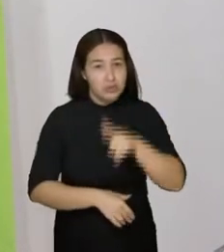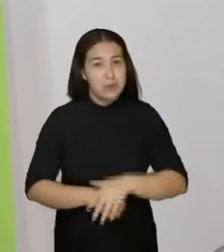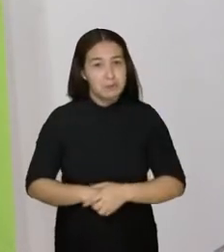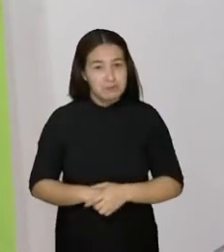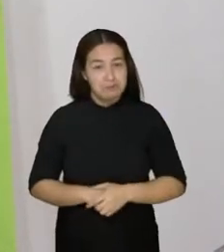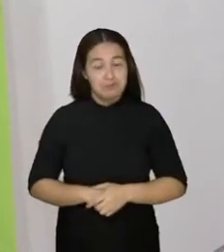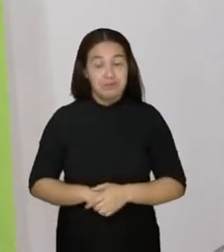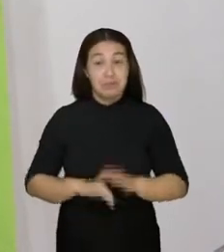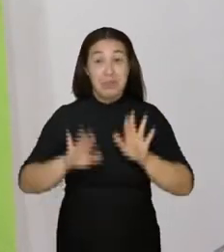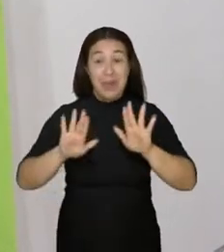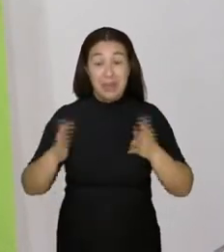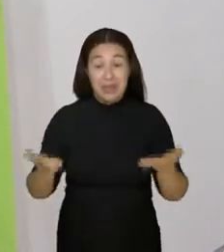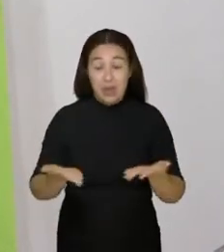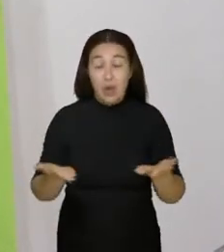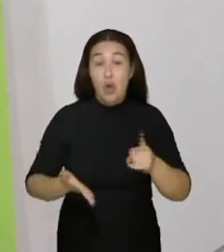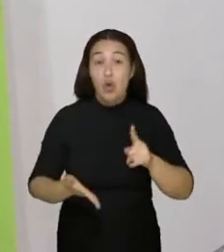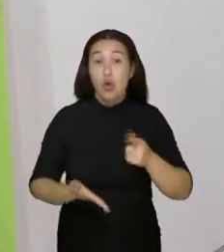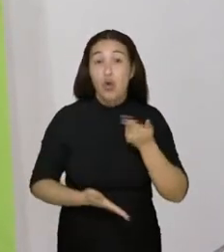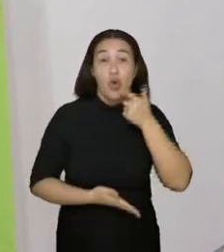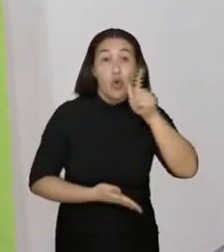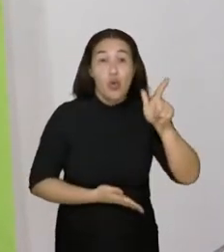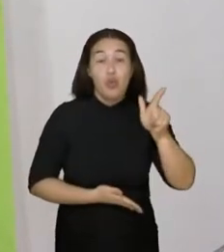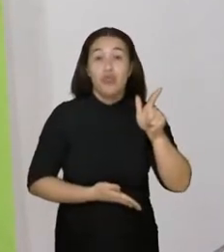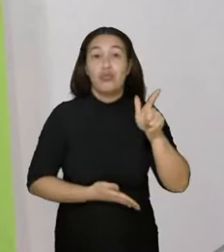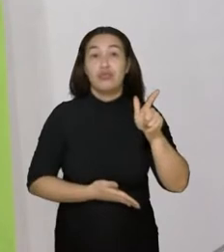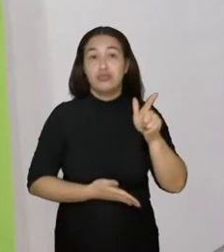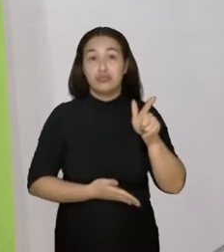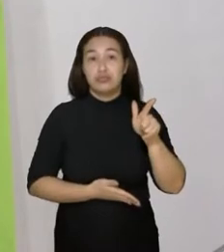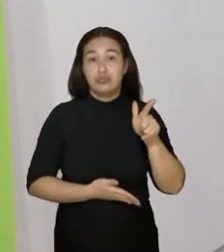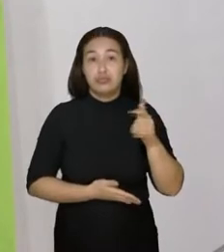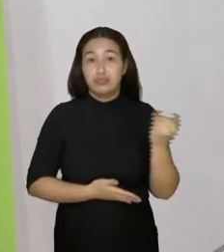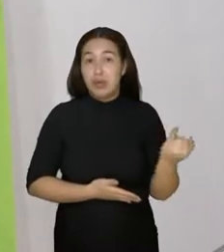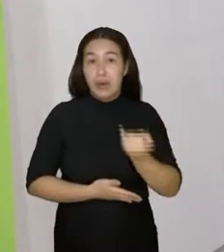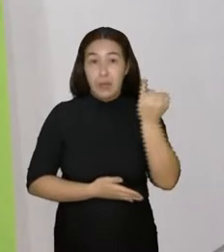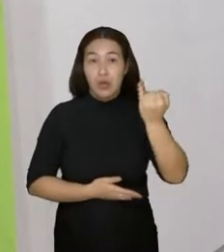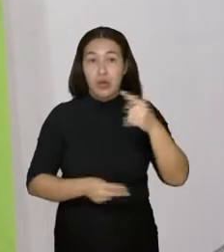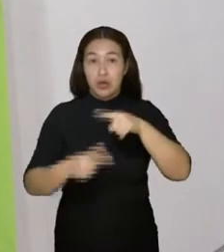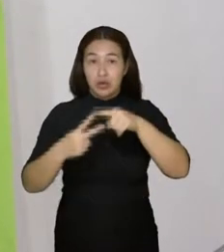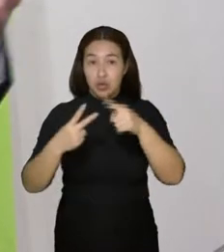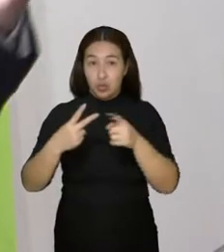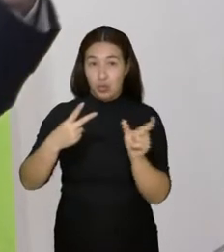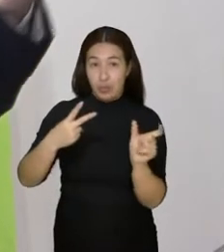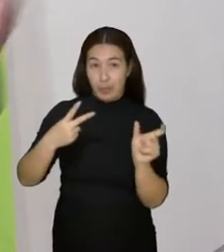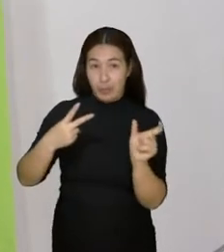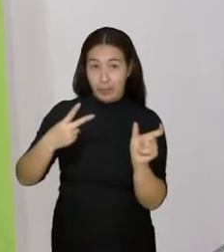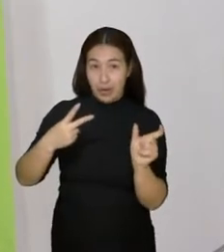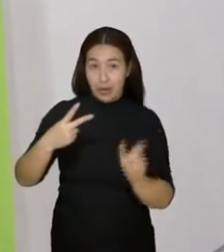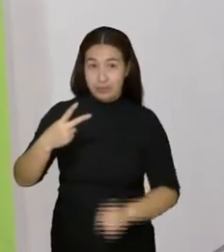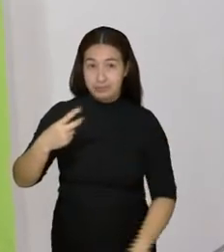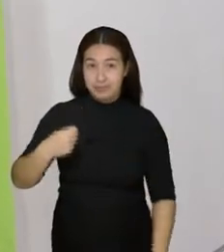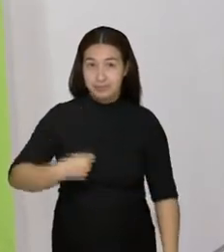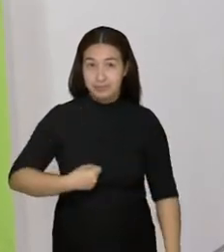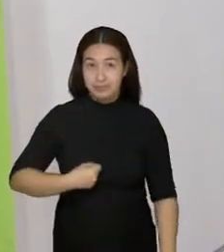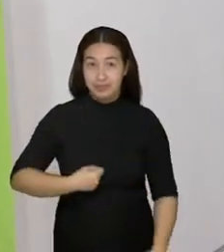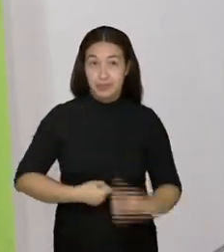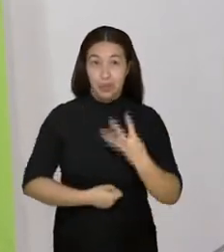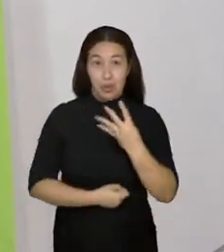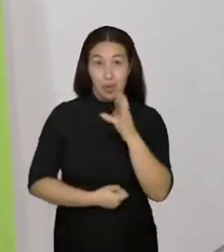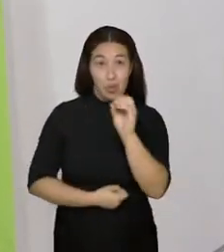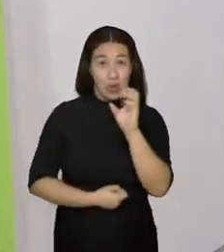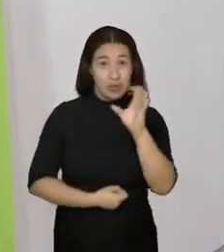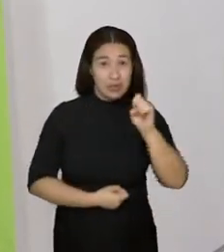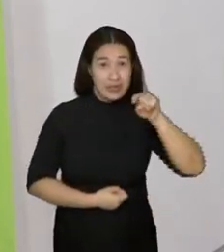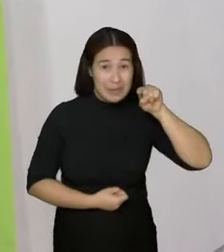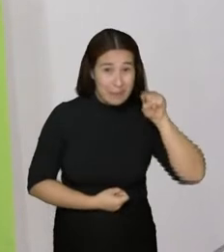é o momento de destacar duas palavras das 400 mil palavras que